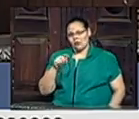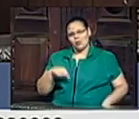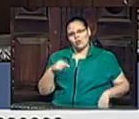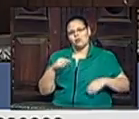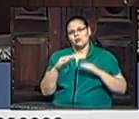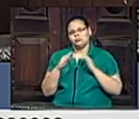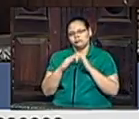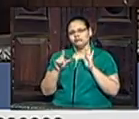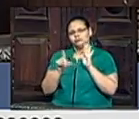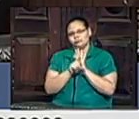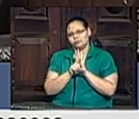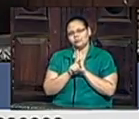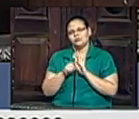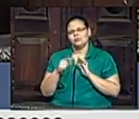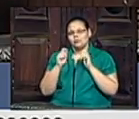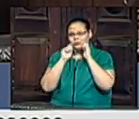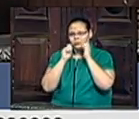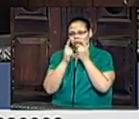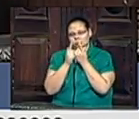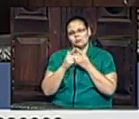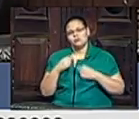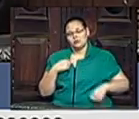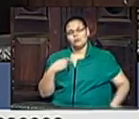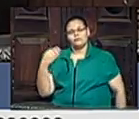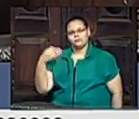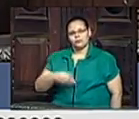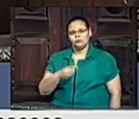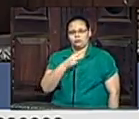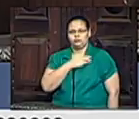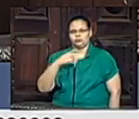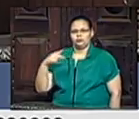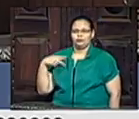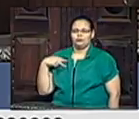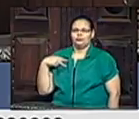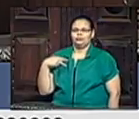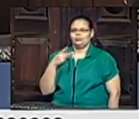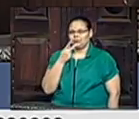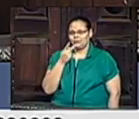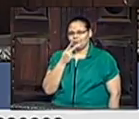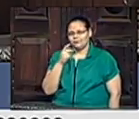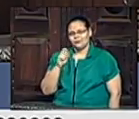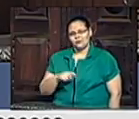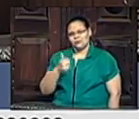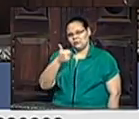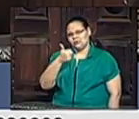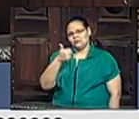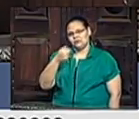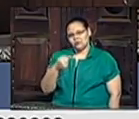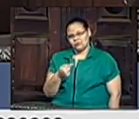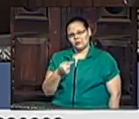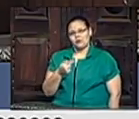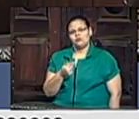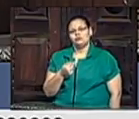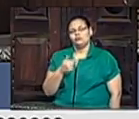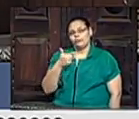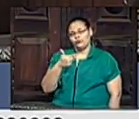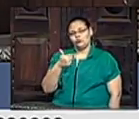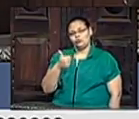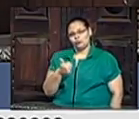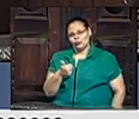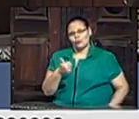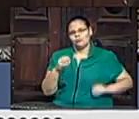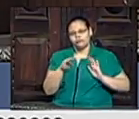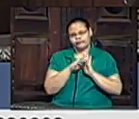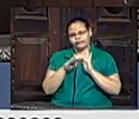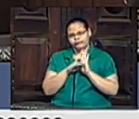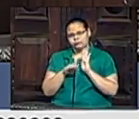leis. Vem o Ministério Público aqui e diz o seguinte, olha, 17 das 21 medidas, quando tinha